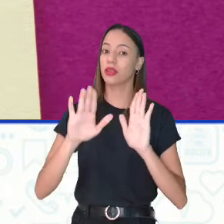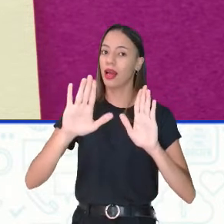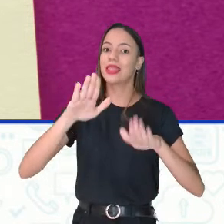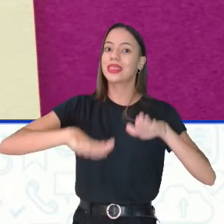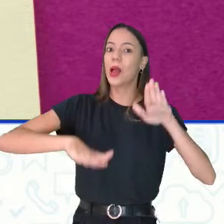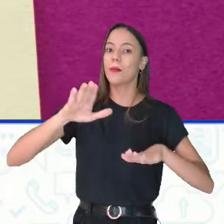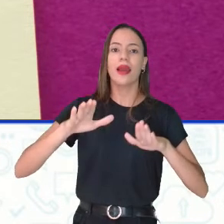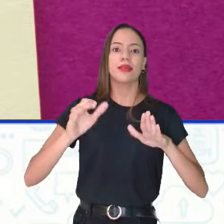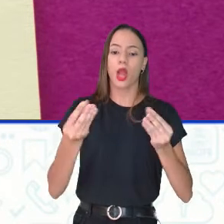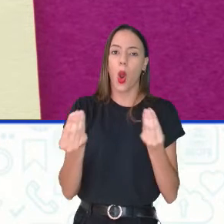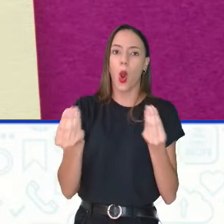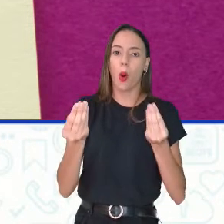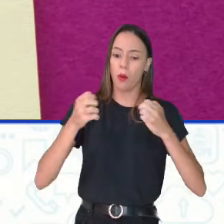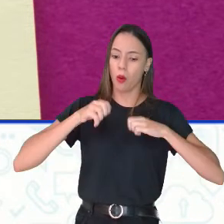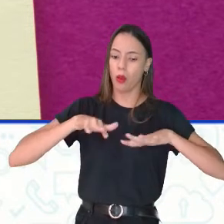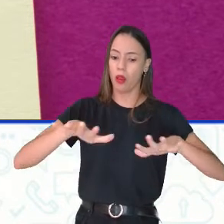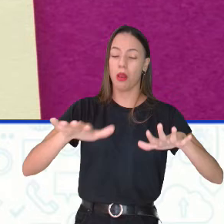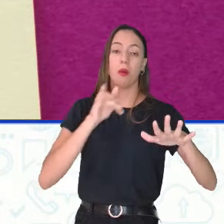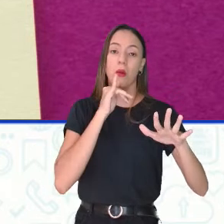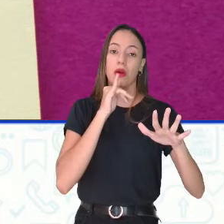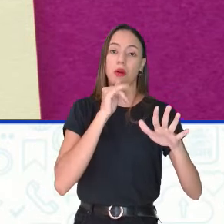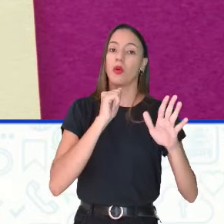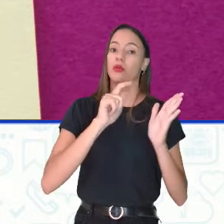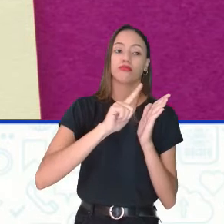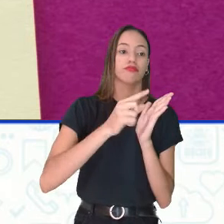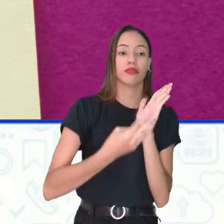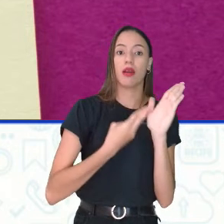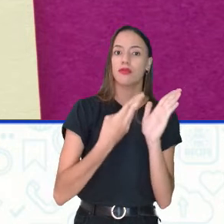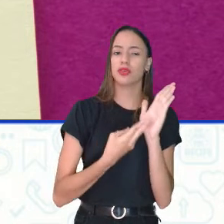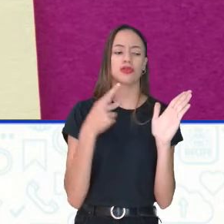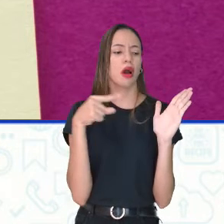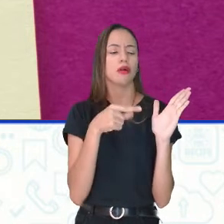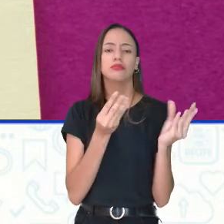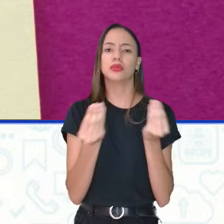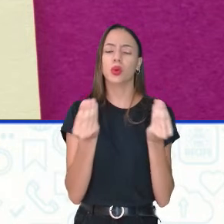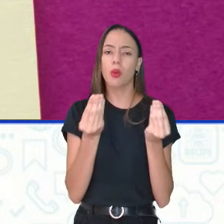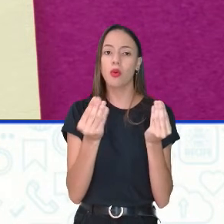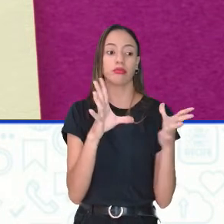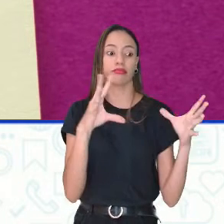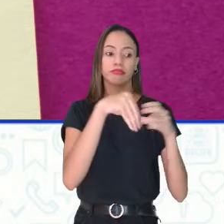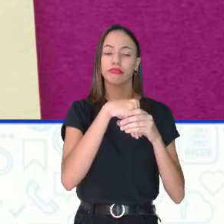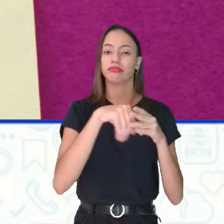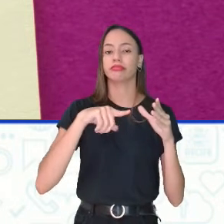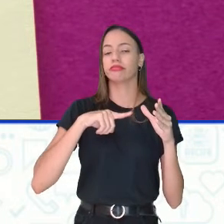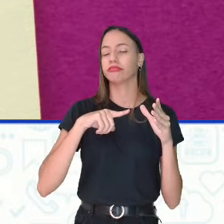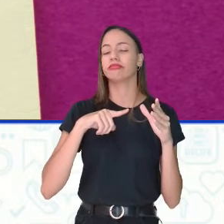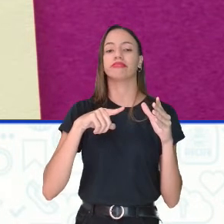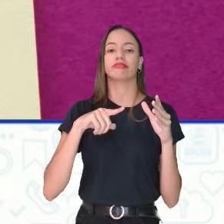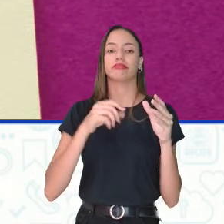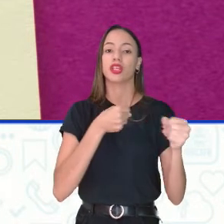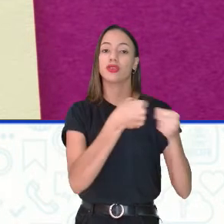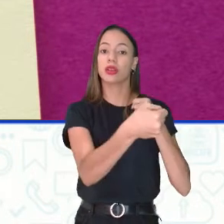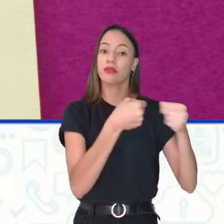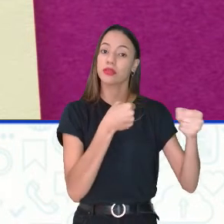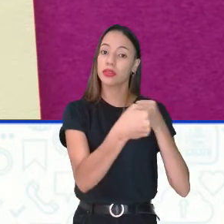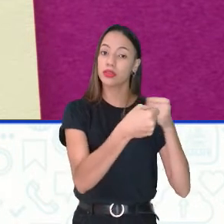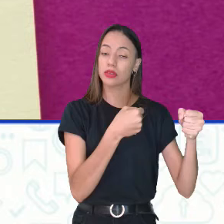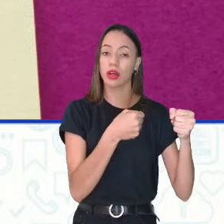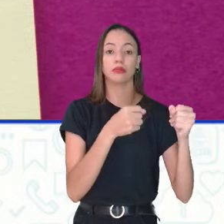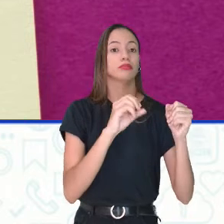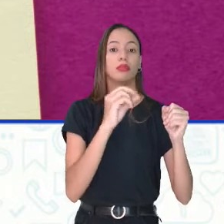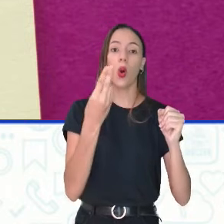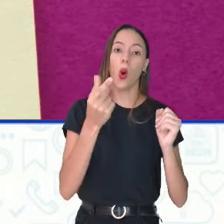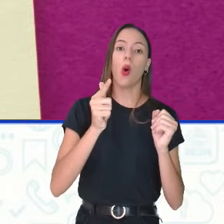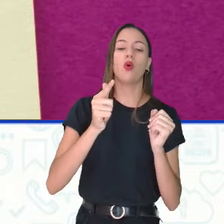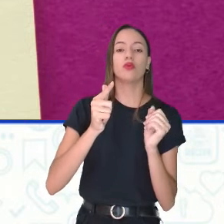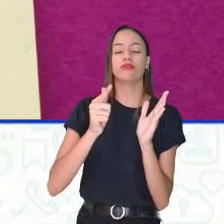de circulação. Se é numa revista, você pode ter lá, não é, a entrevista. Se é no jornal